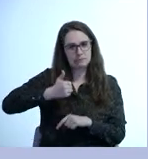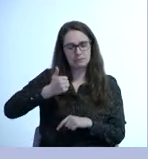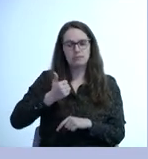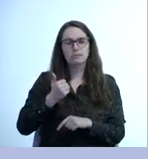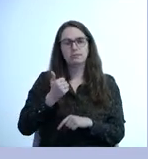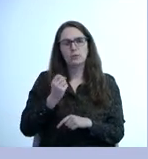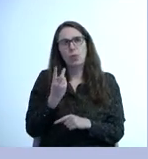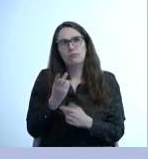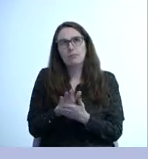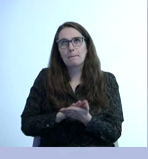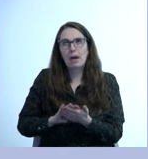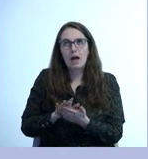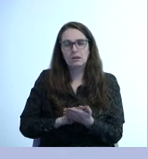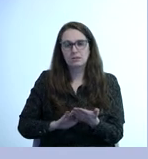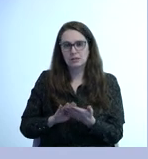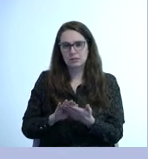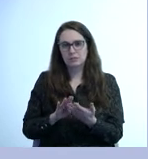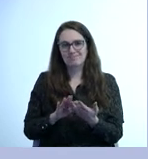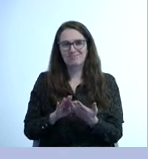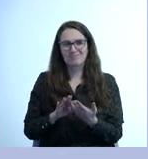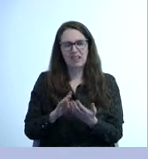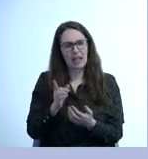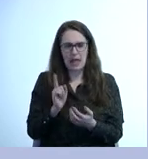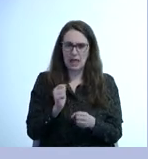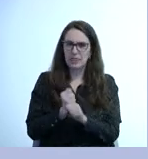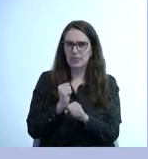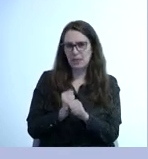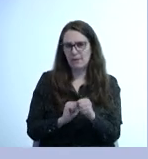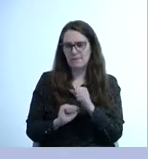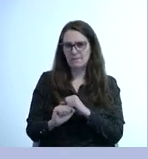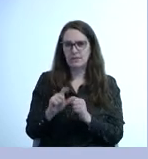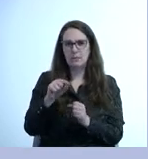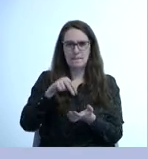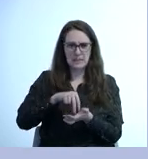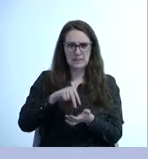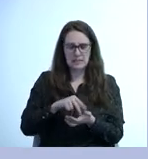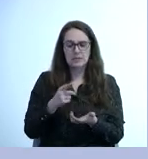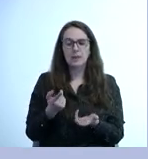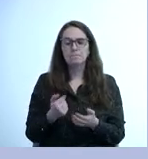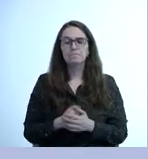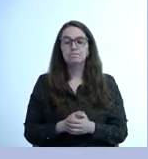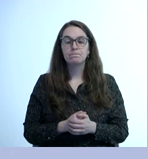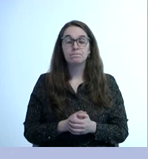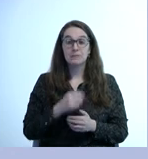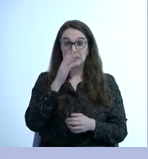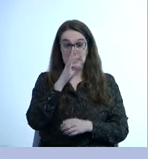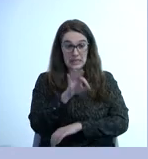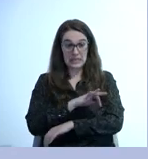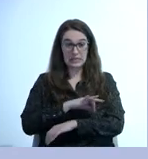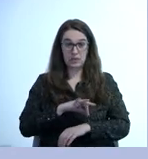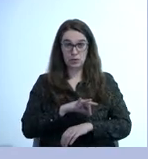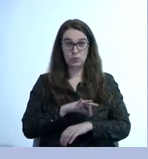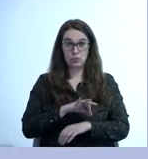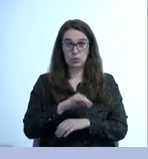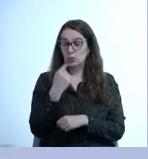mais importantes, uma das condições fundamentais, mas na verdade uma condição fundamental da presença do João Luís Carreira da Graça, é que, sendo um arquiteto